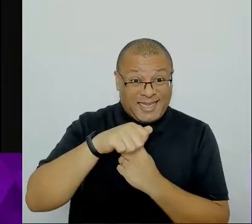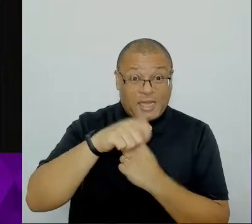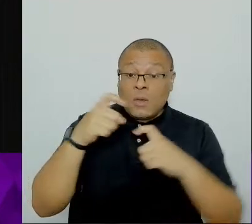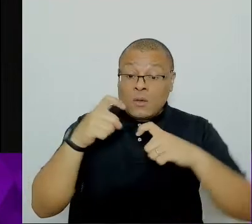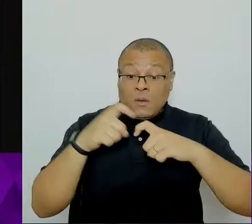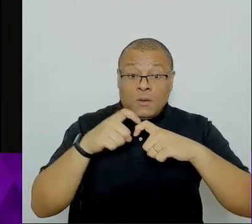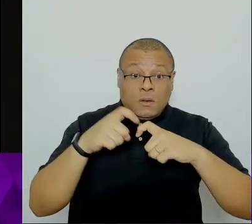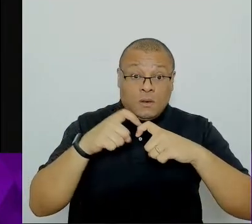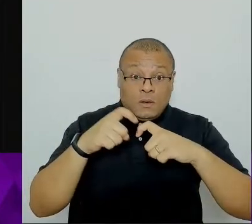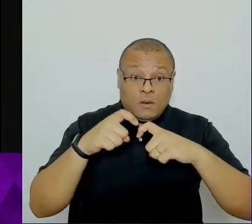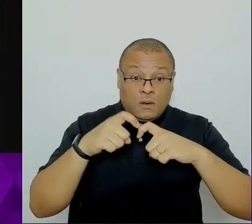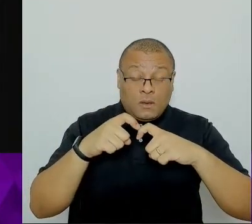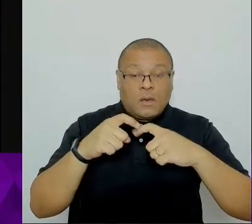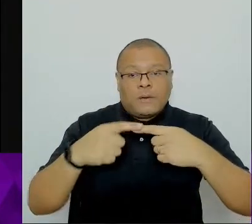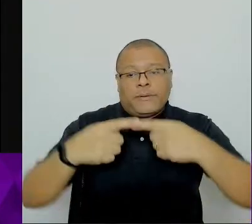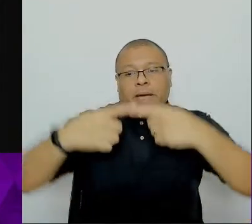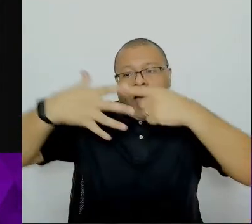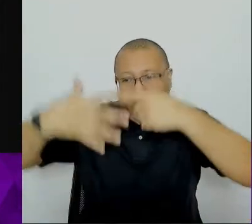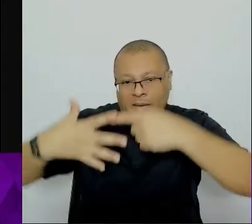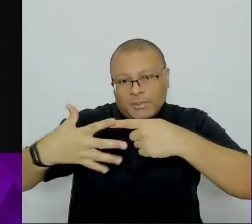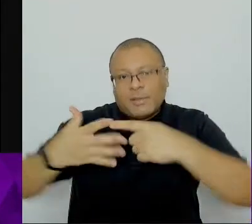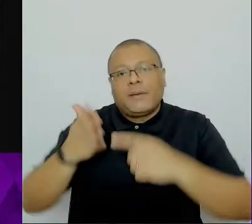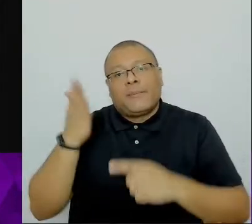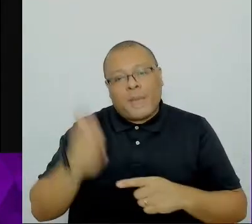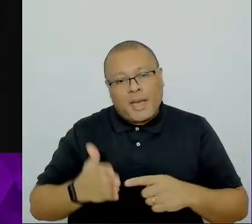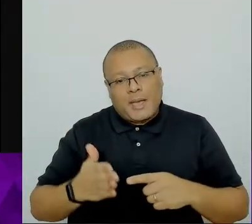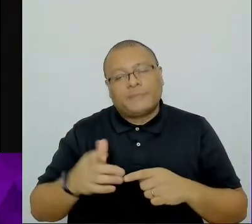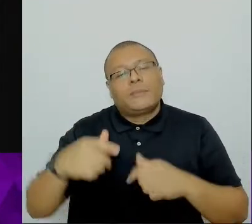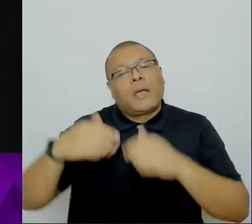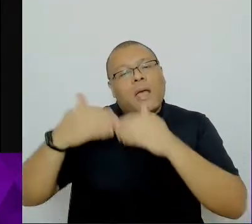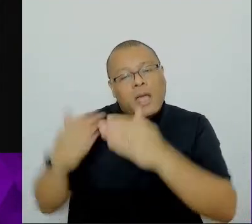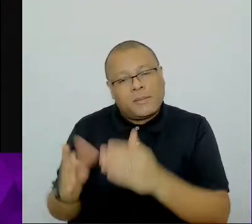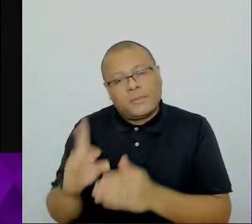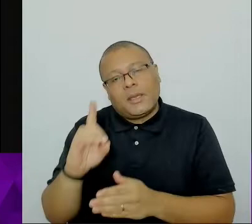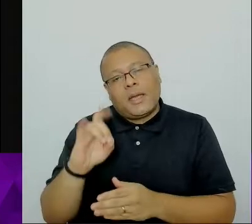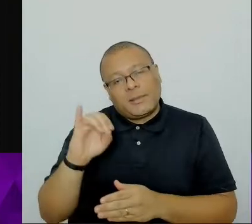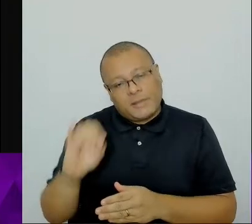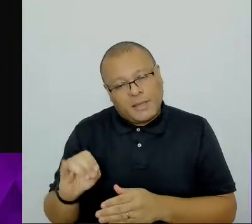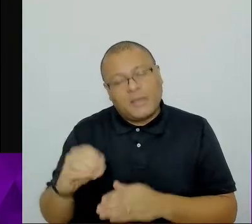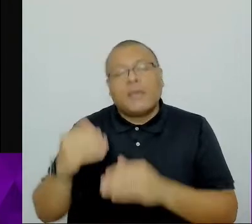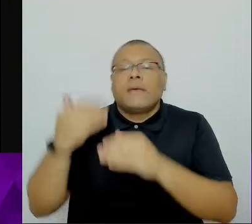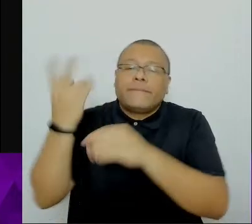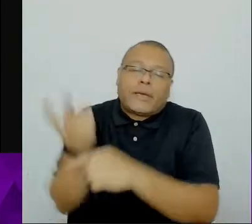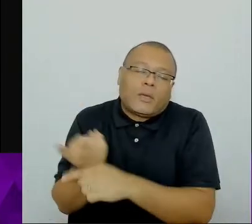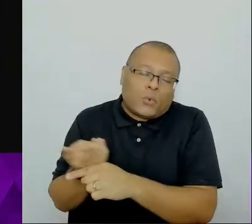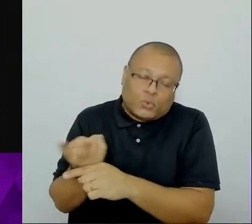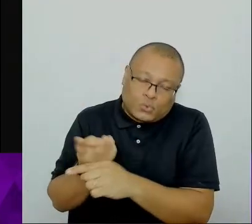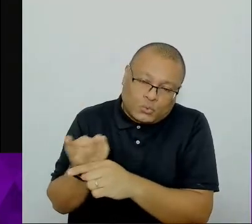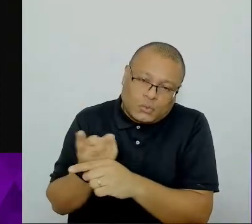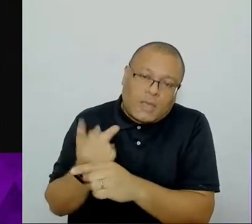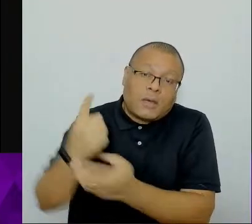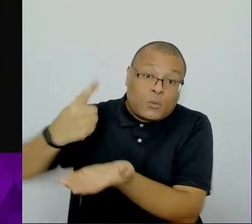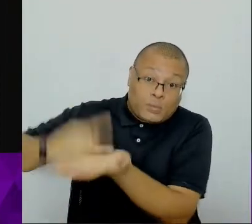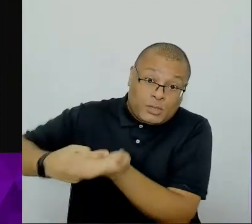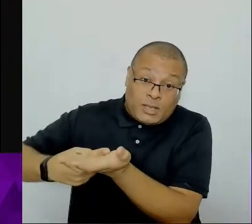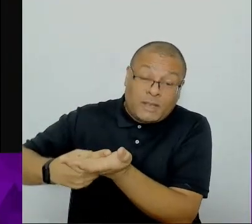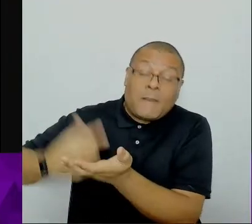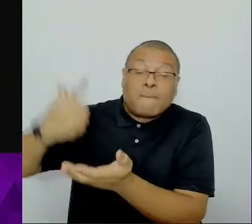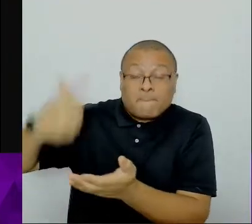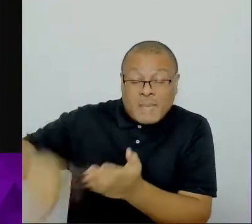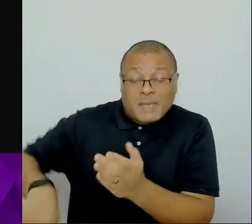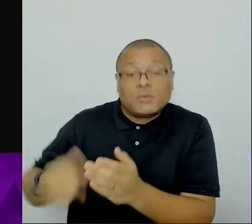tenha subrecursos, barra médicos, barra ID, barra consultas marcadas, por exemplo, barra o ID da consulta